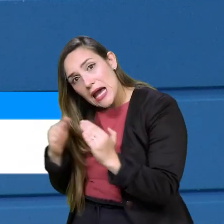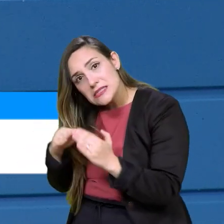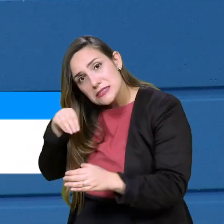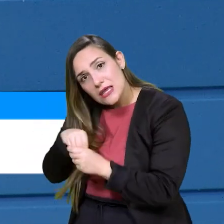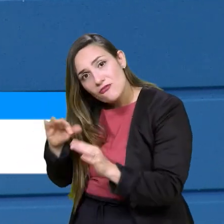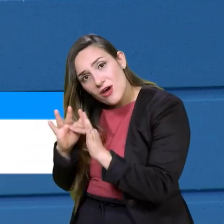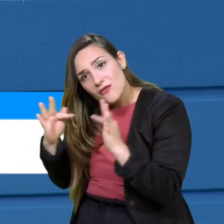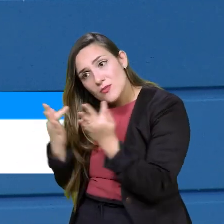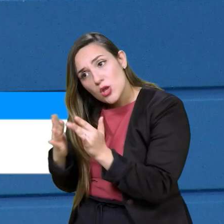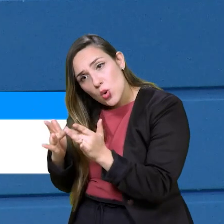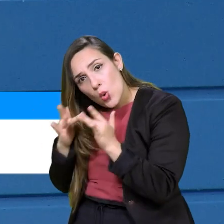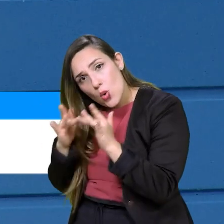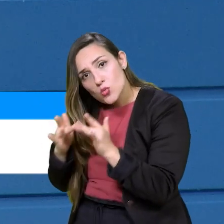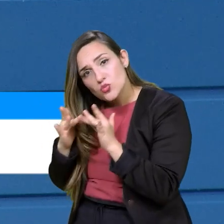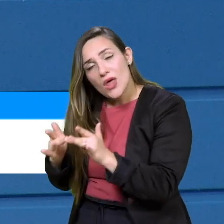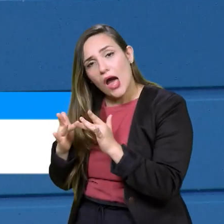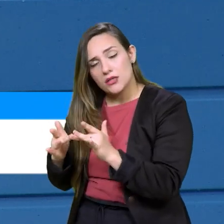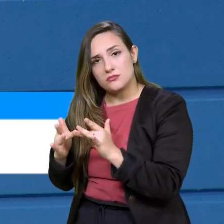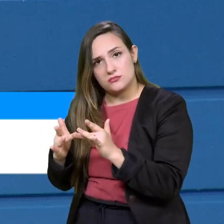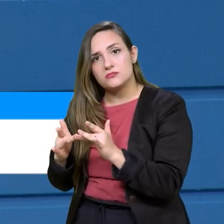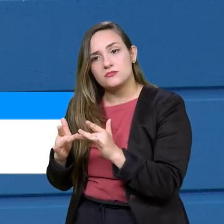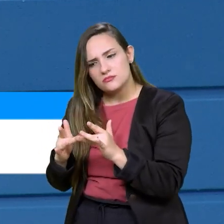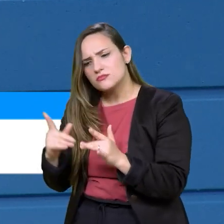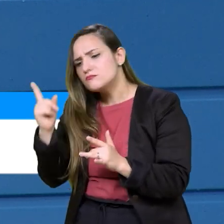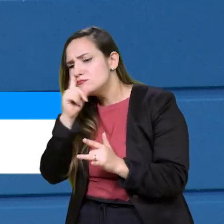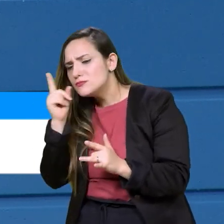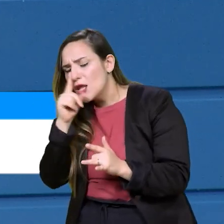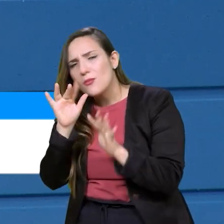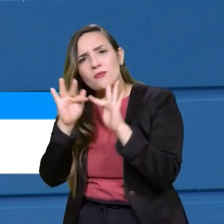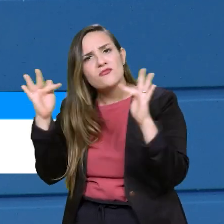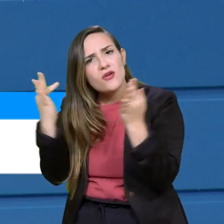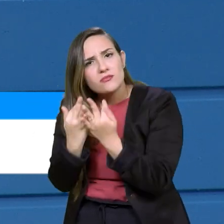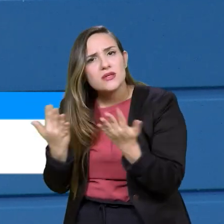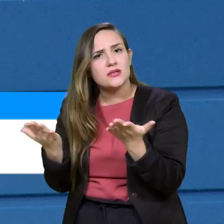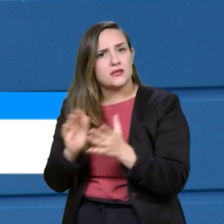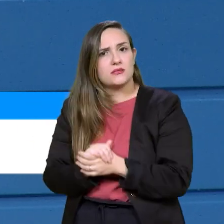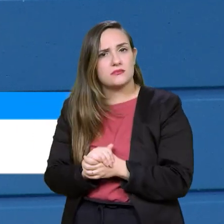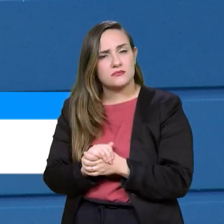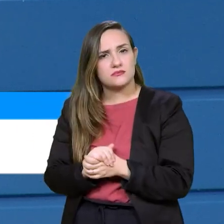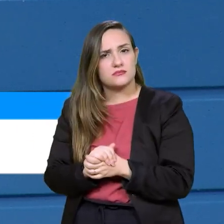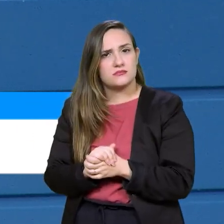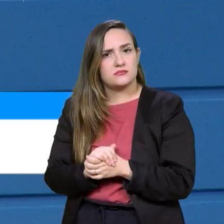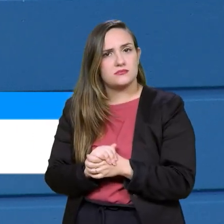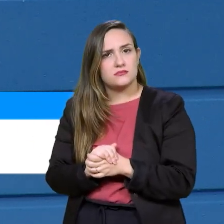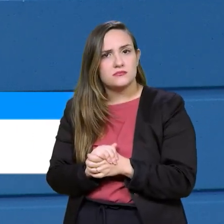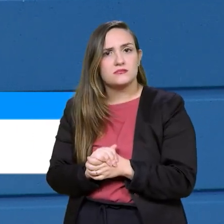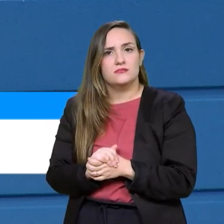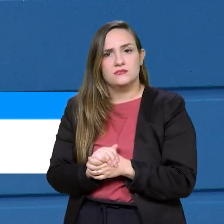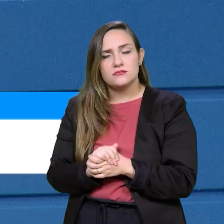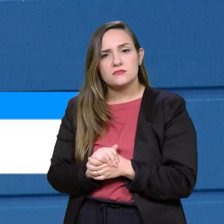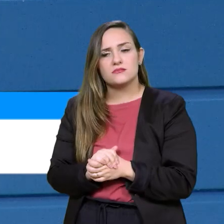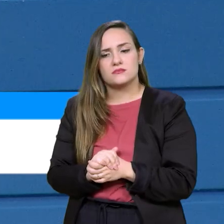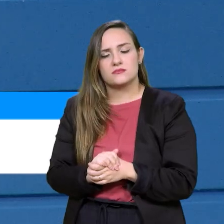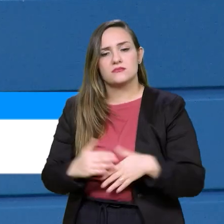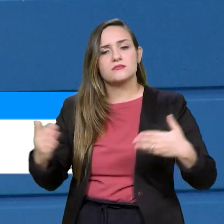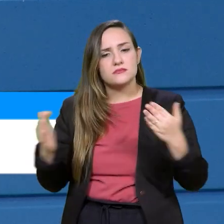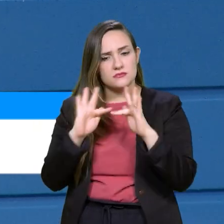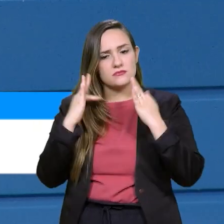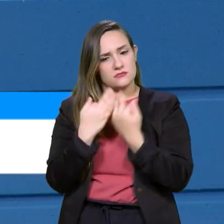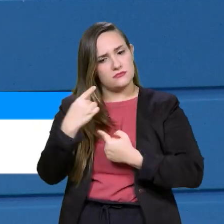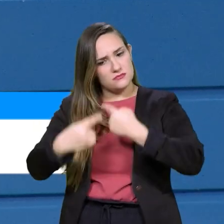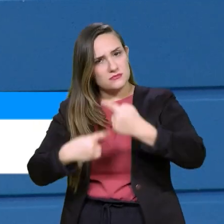escola. A educação vem do berço, a educação vem da convivência, a educação vem da mãe, da